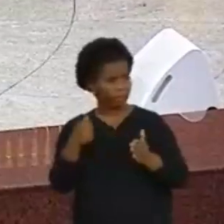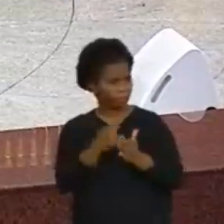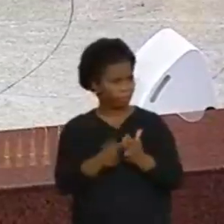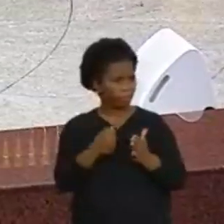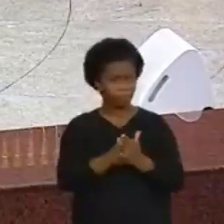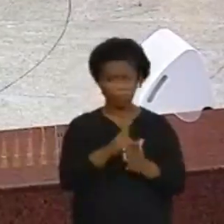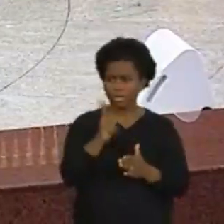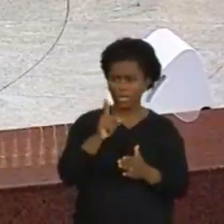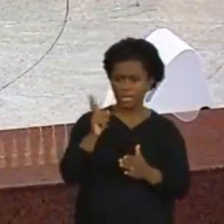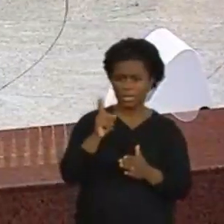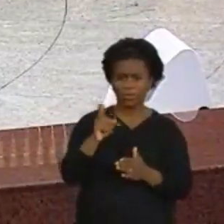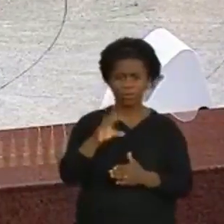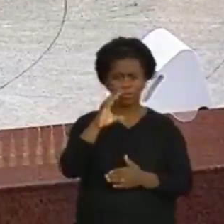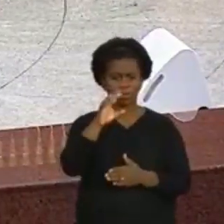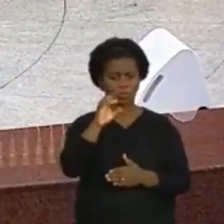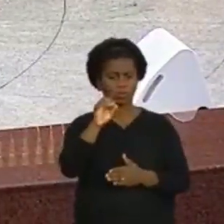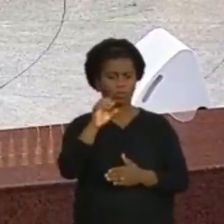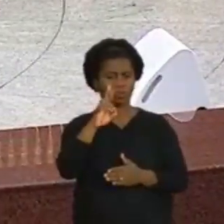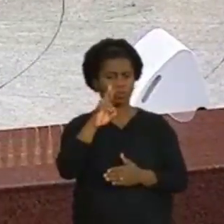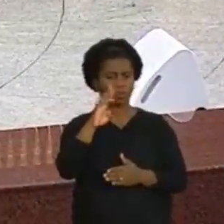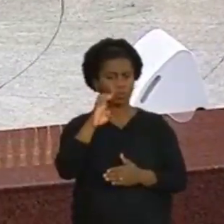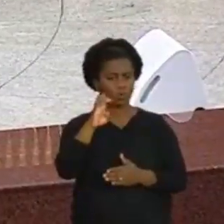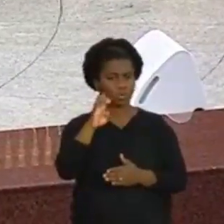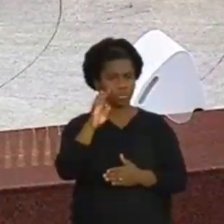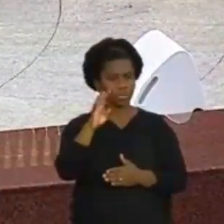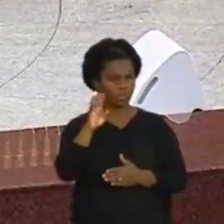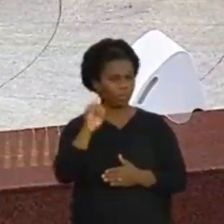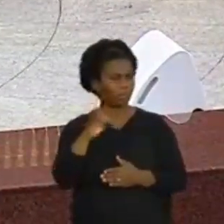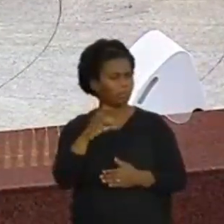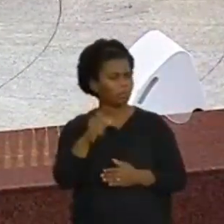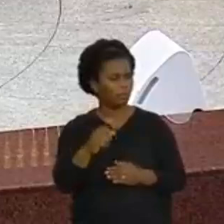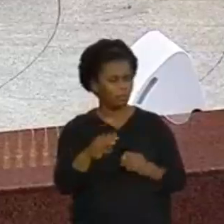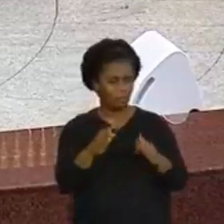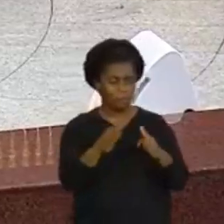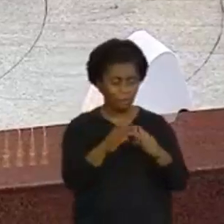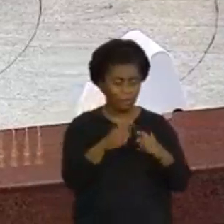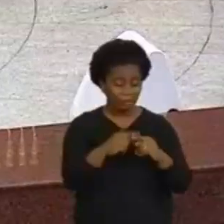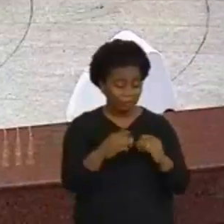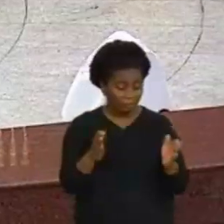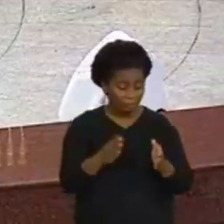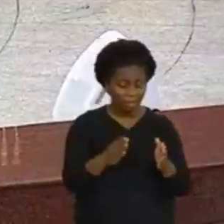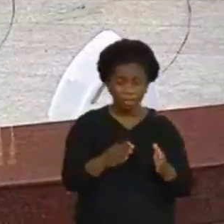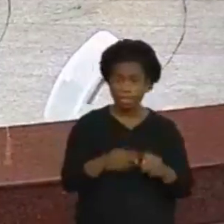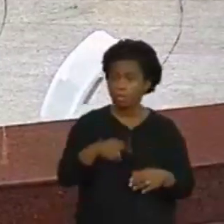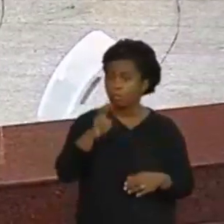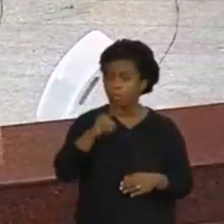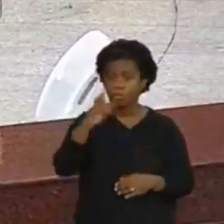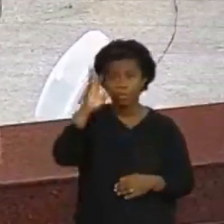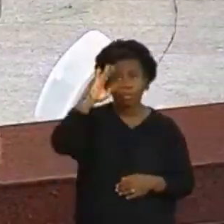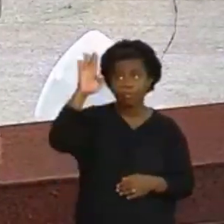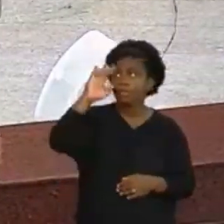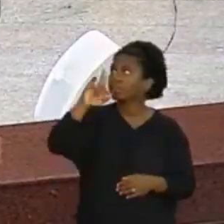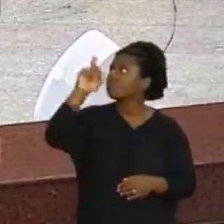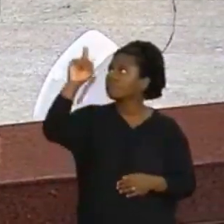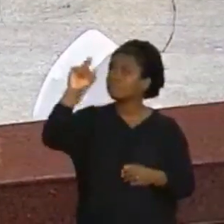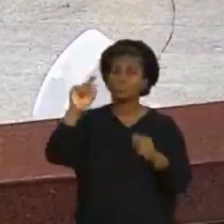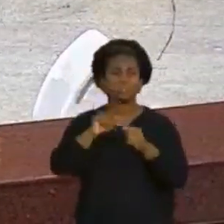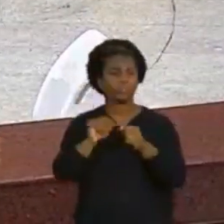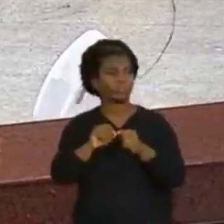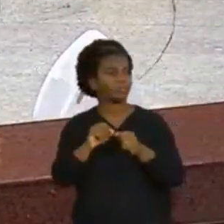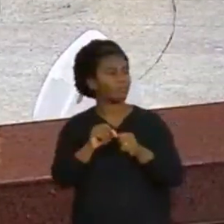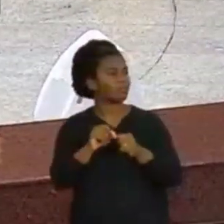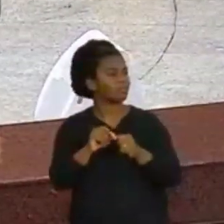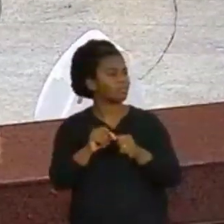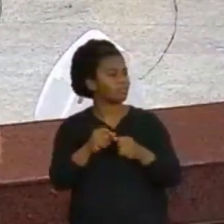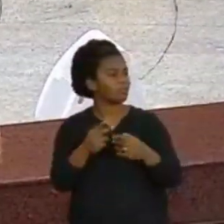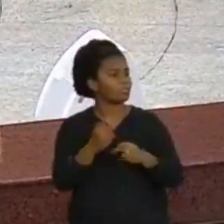no Coreto, que pegou aquela igrejinha ali da funerária, ele nunca imaginava que Deus ia fazer algo tão grande como Deus